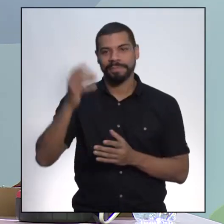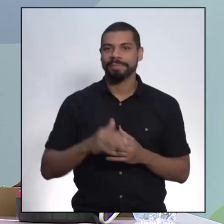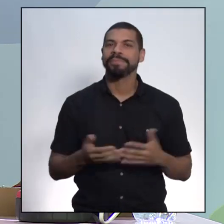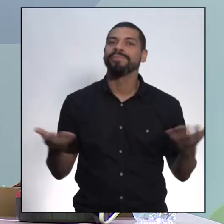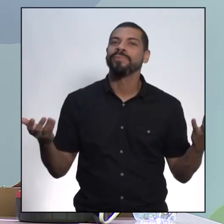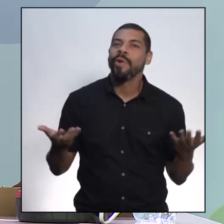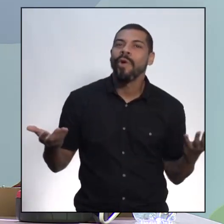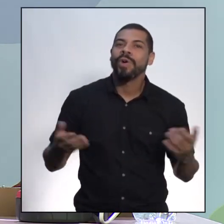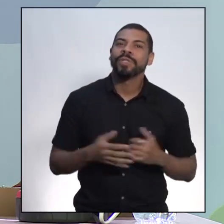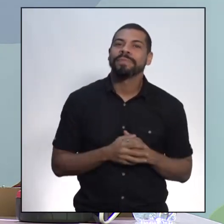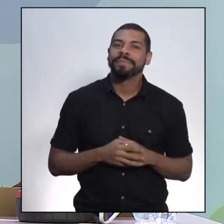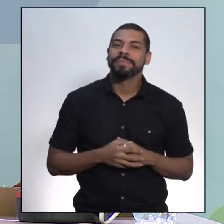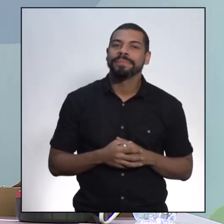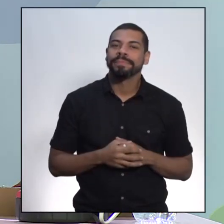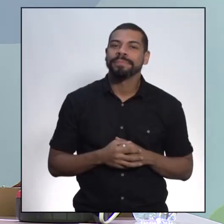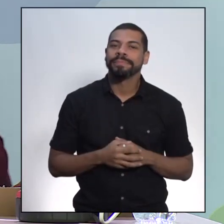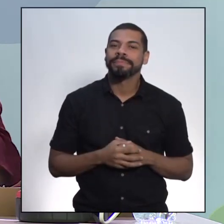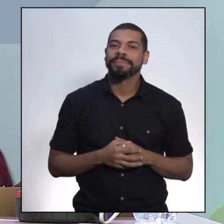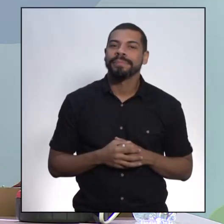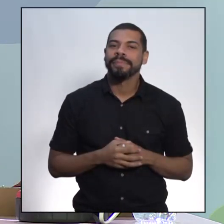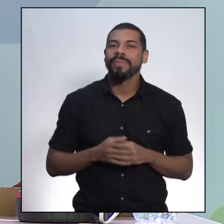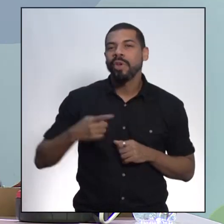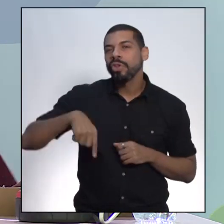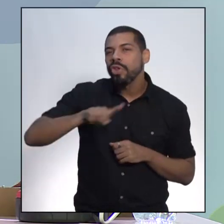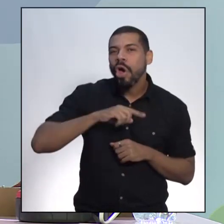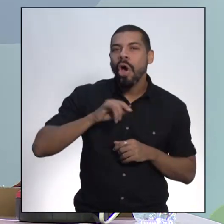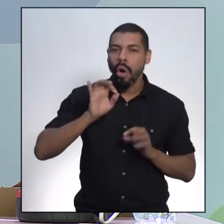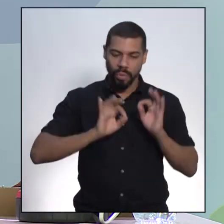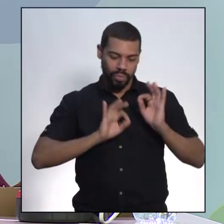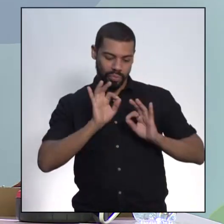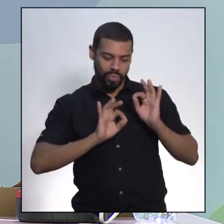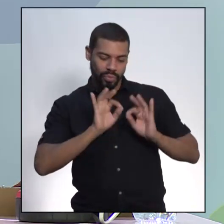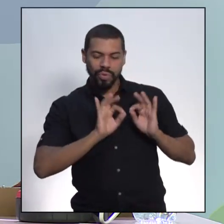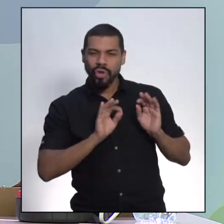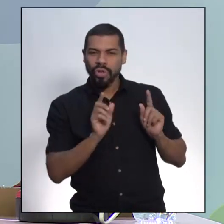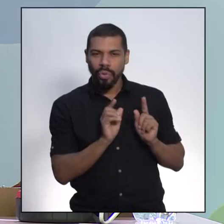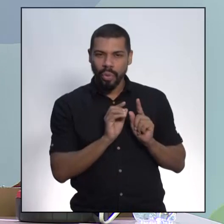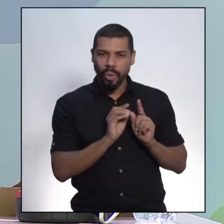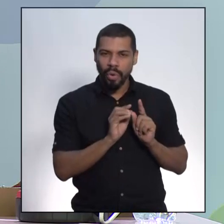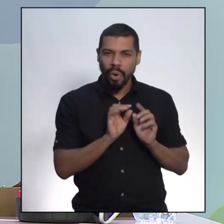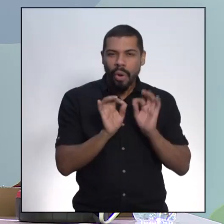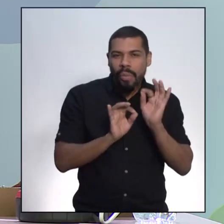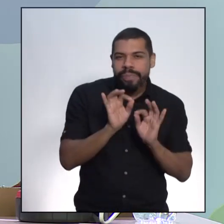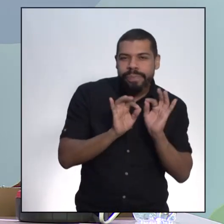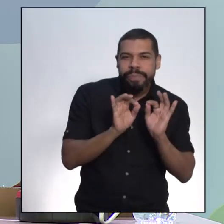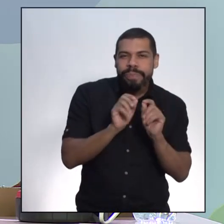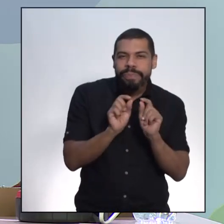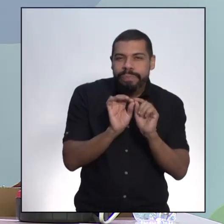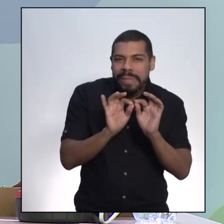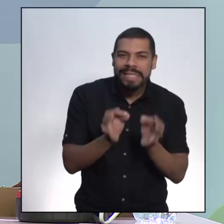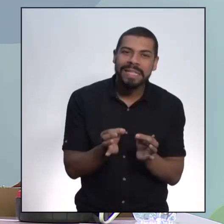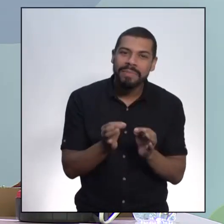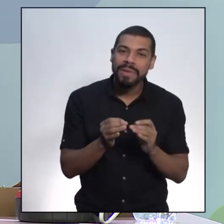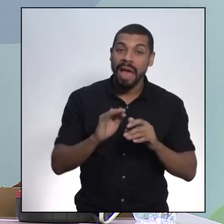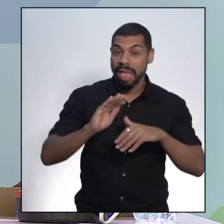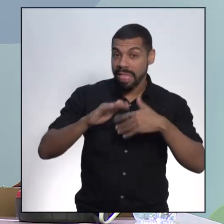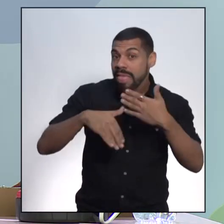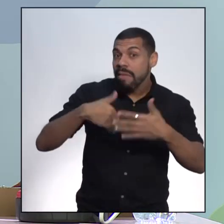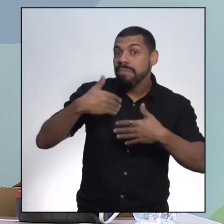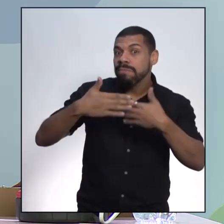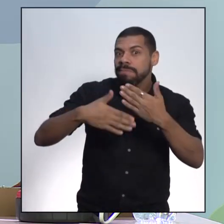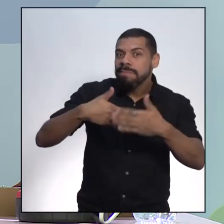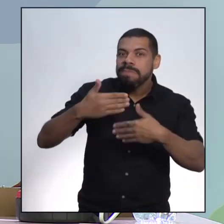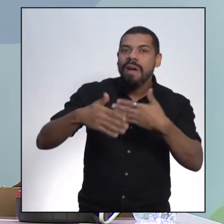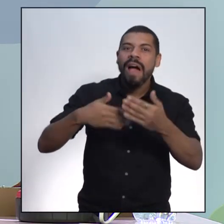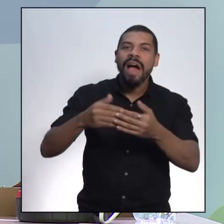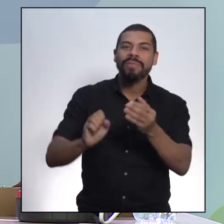fazer a gente chama um pouquinho de um projeto meio piloto, um protótipo, né? E, a partir disso, a